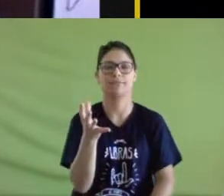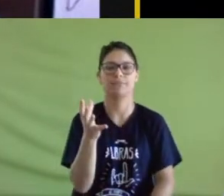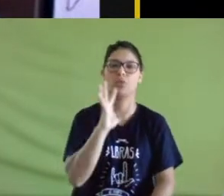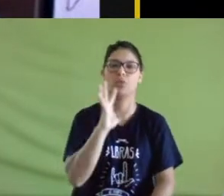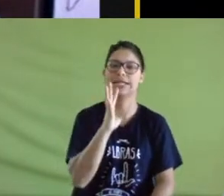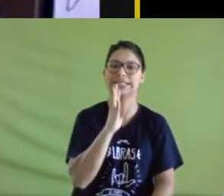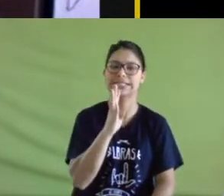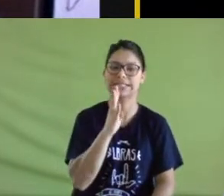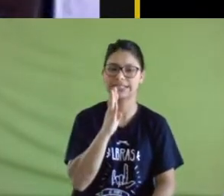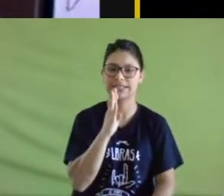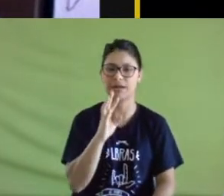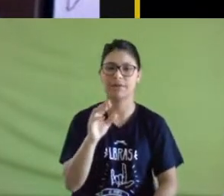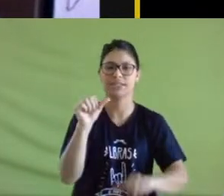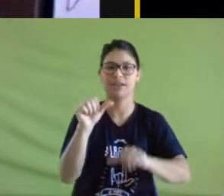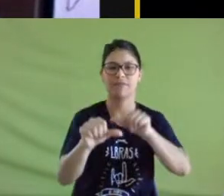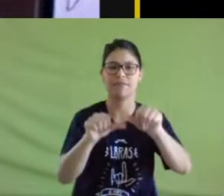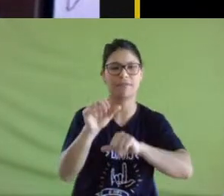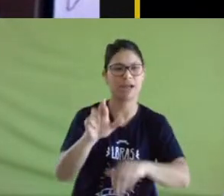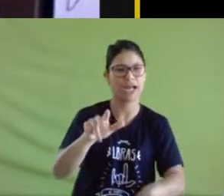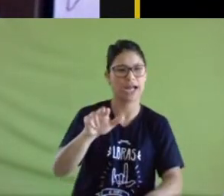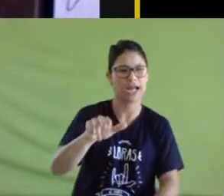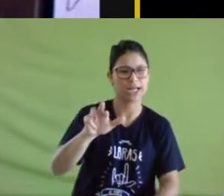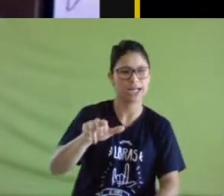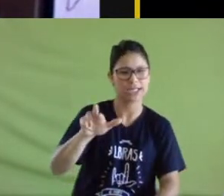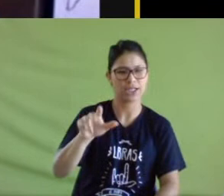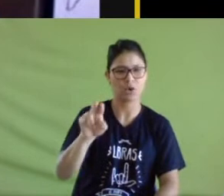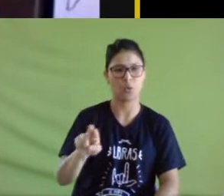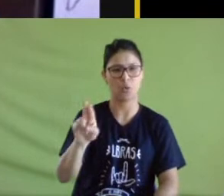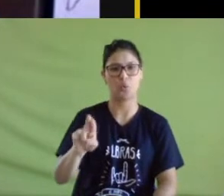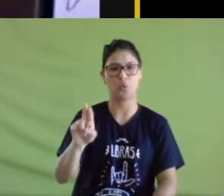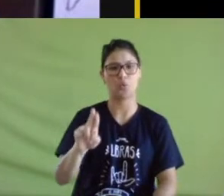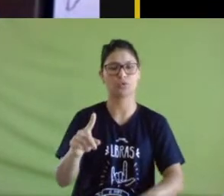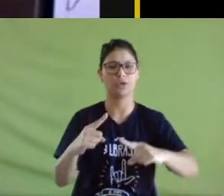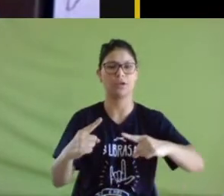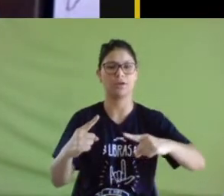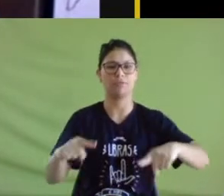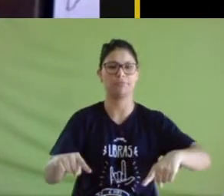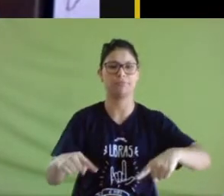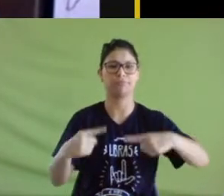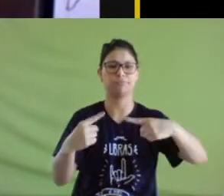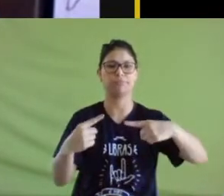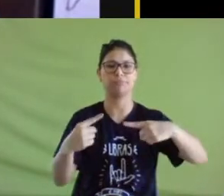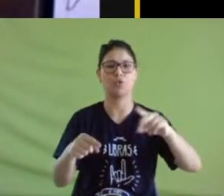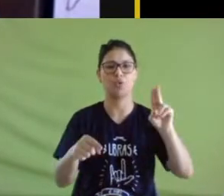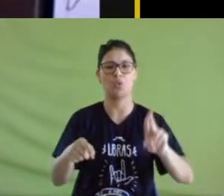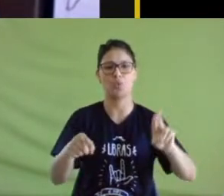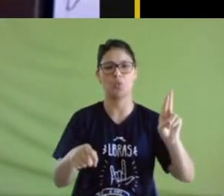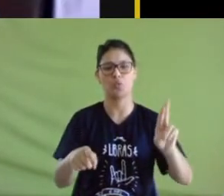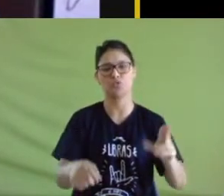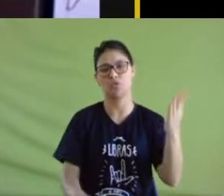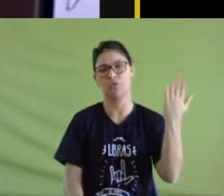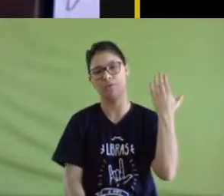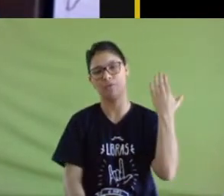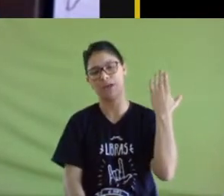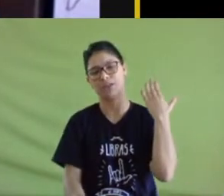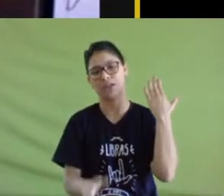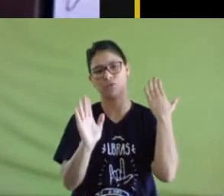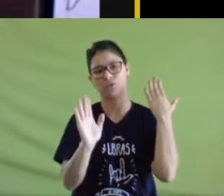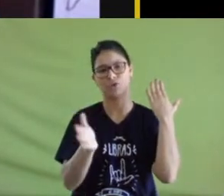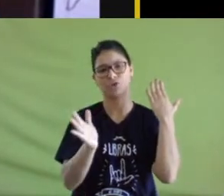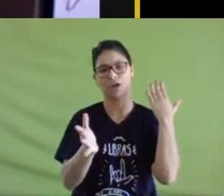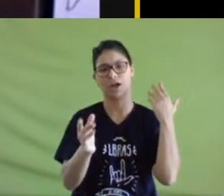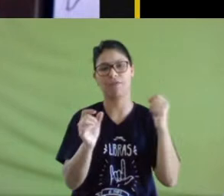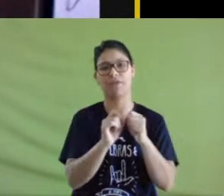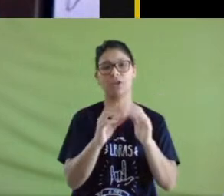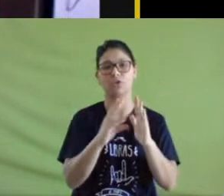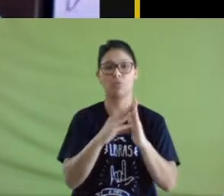na variação do uso competia com os usos anteriores já feitos dele como